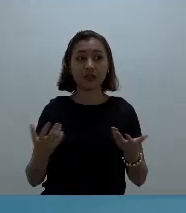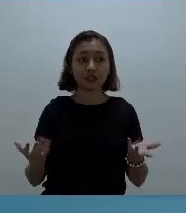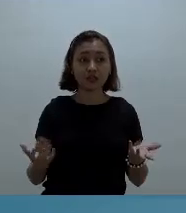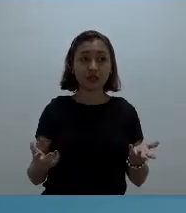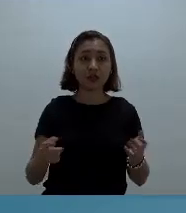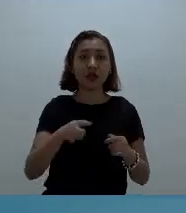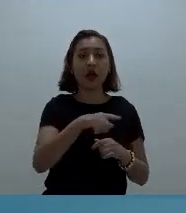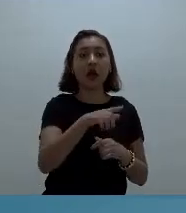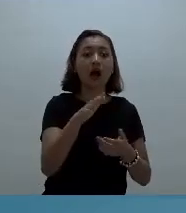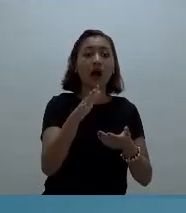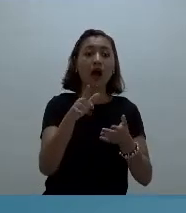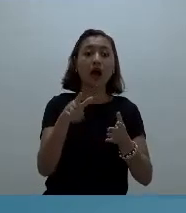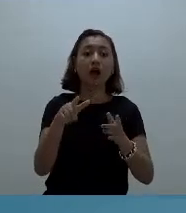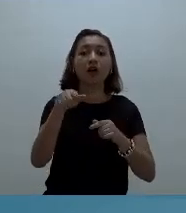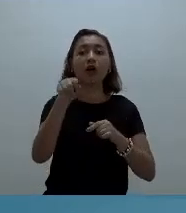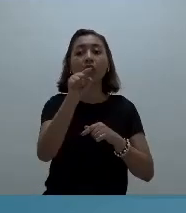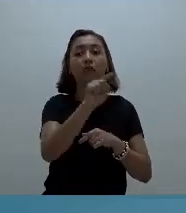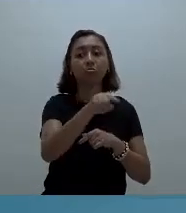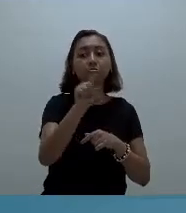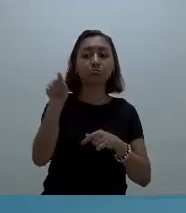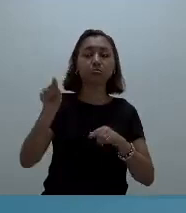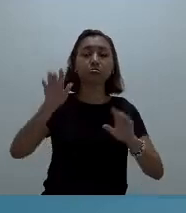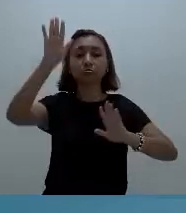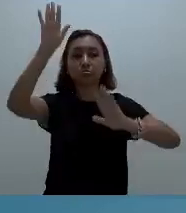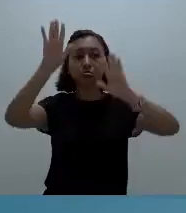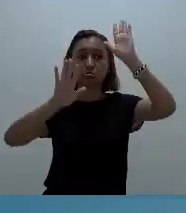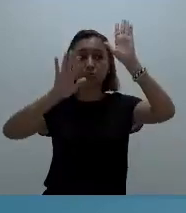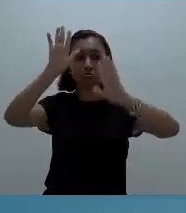aprovada, a palavra facultada.